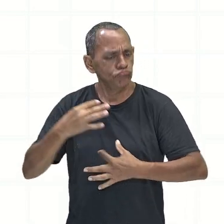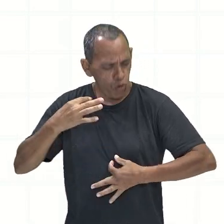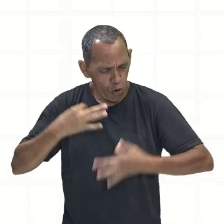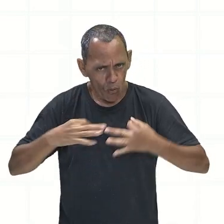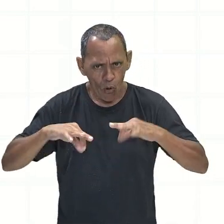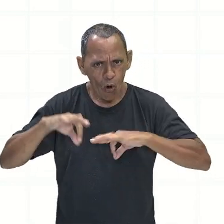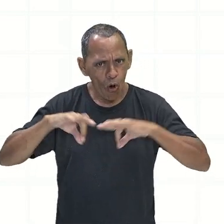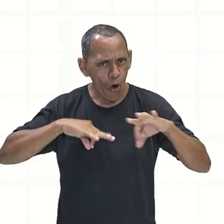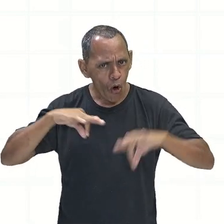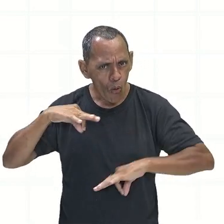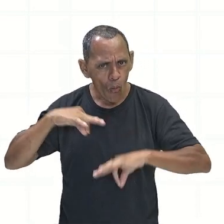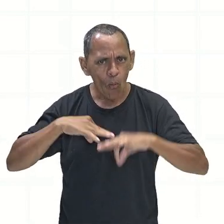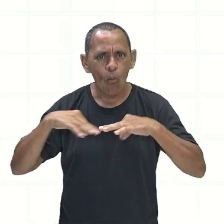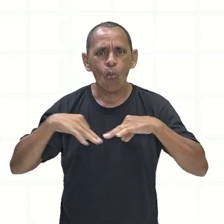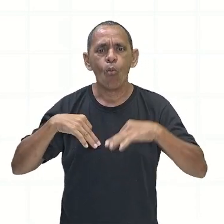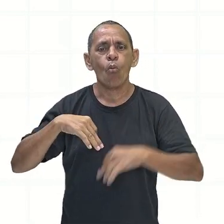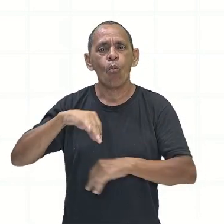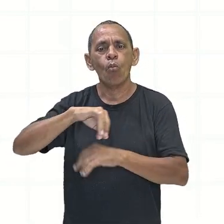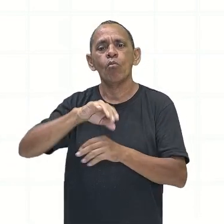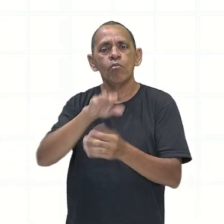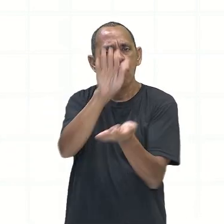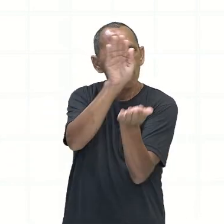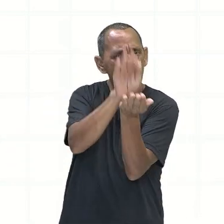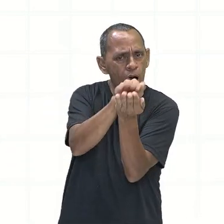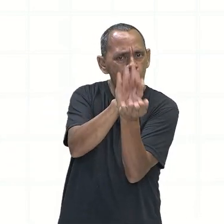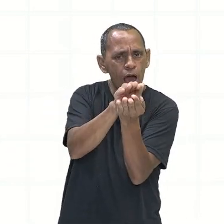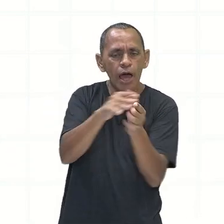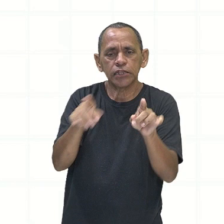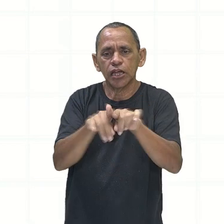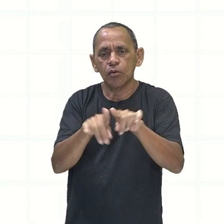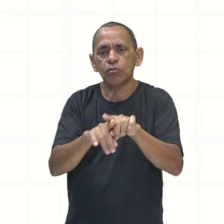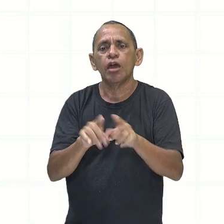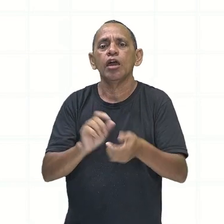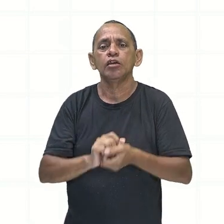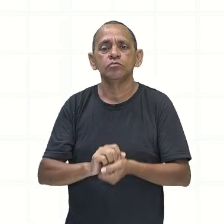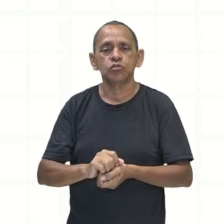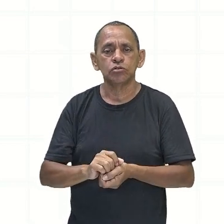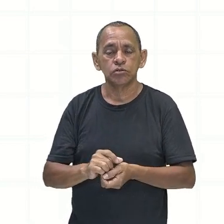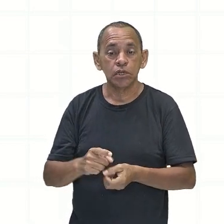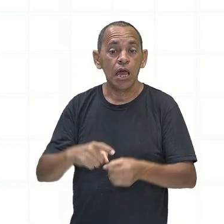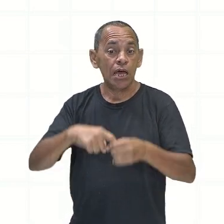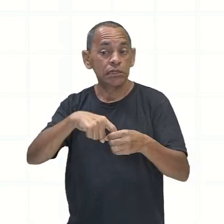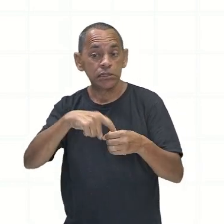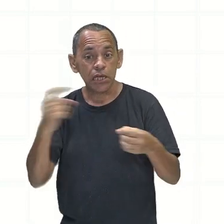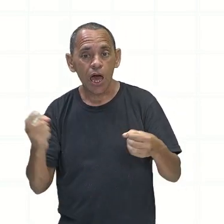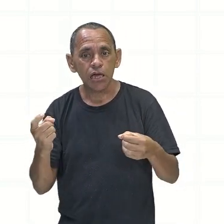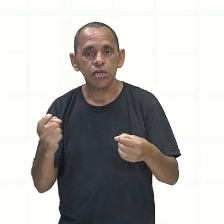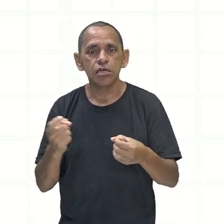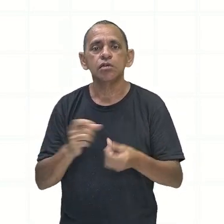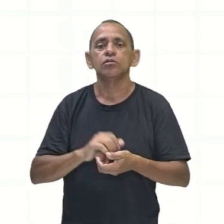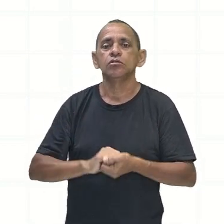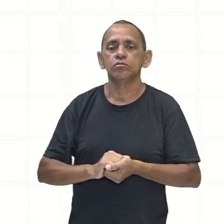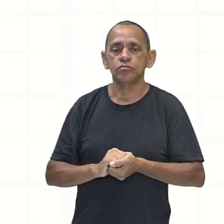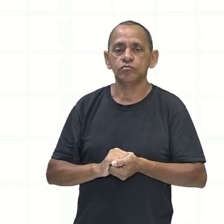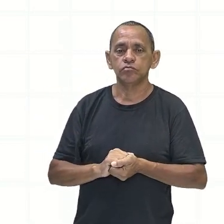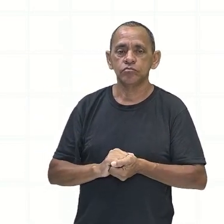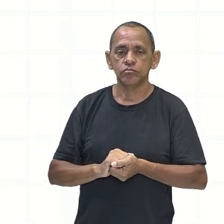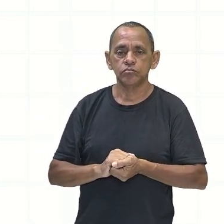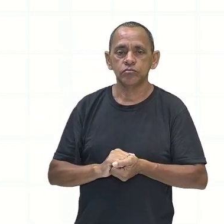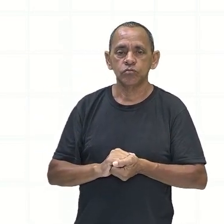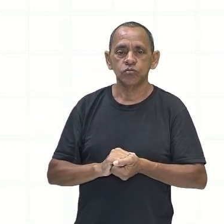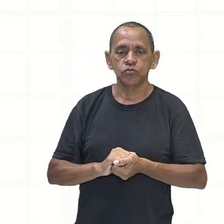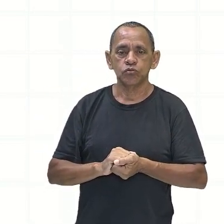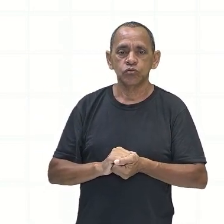se soltou, fugiu, né? Então, observe que aqui a palavra fera vai estar no sentido de